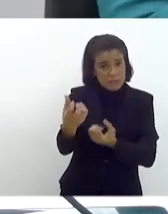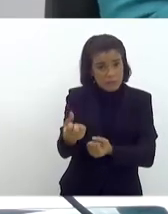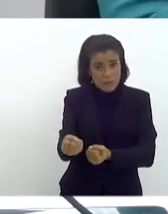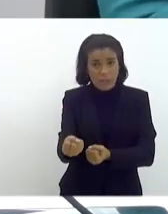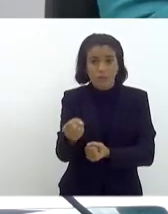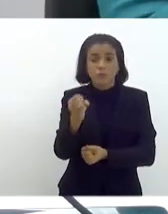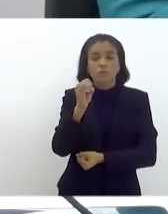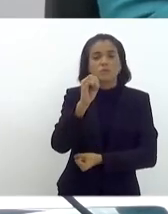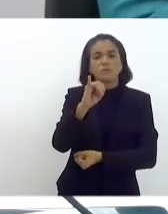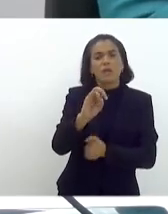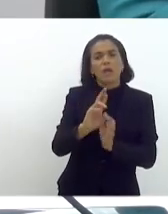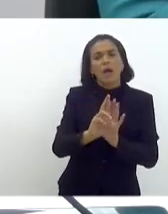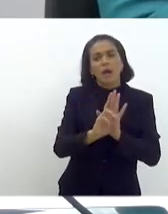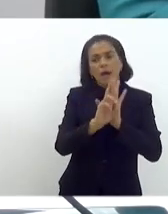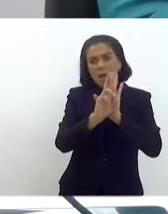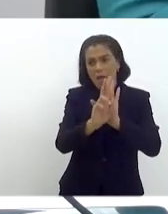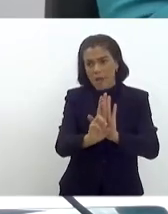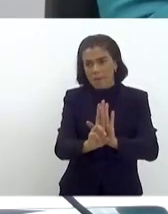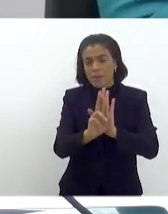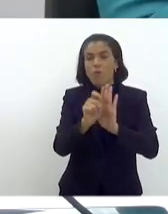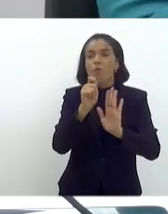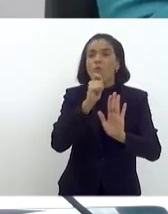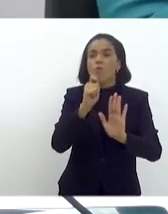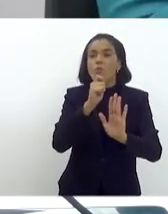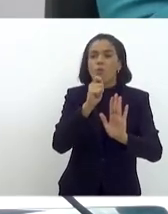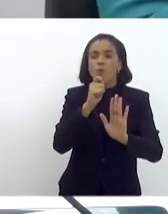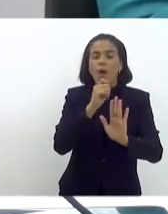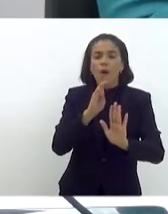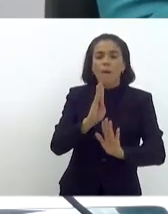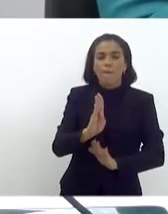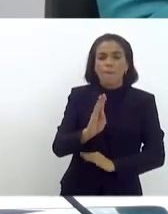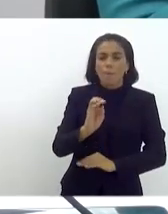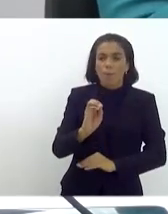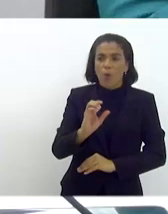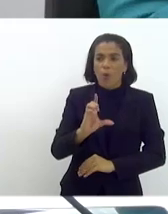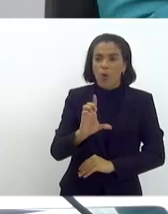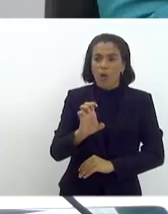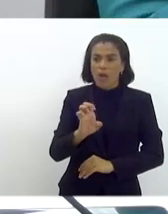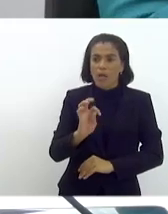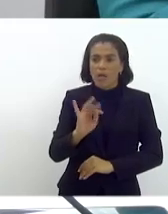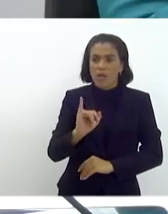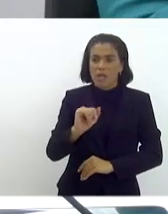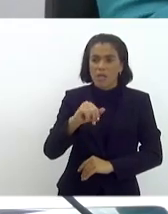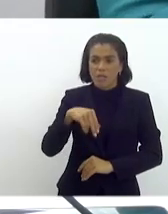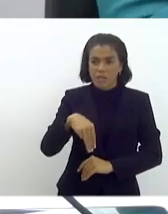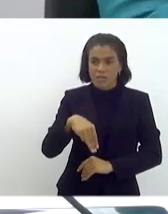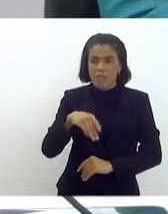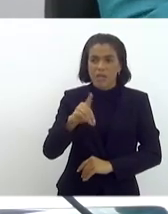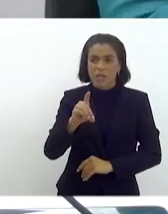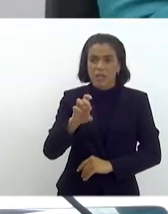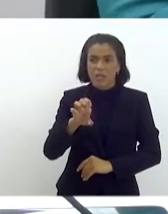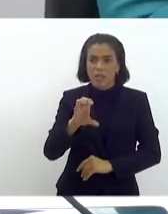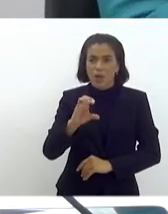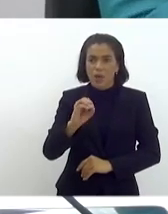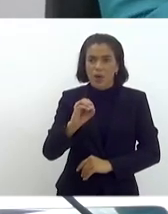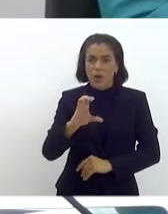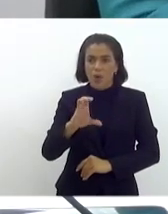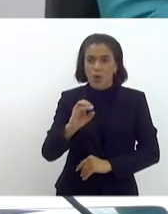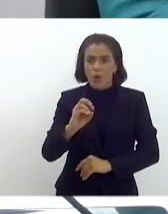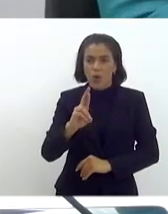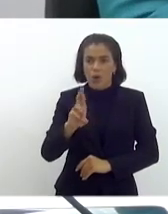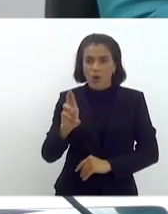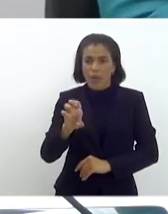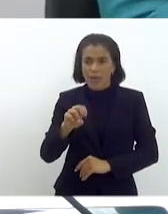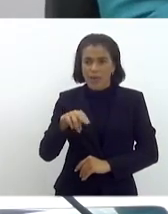faz a representação sem o registro de ocorrência porque muitas vezes a mulher não quer fazer o registro de ocorrência